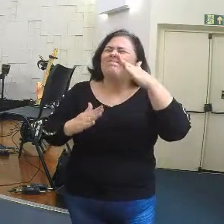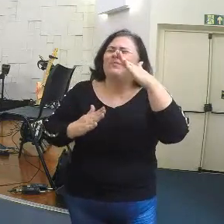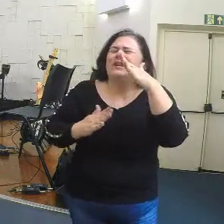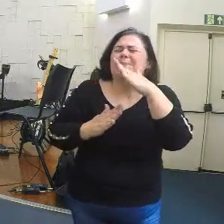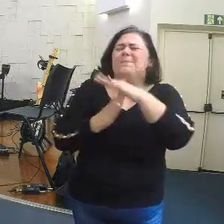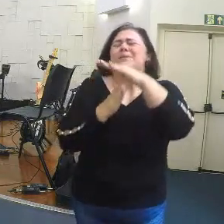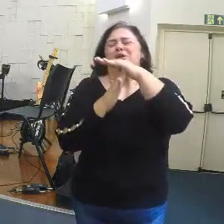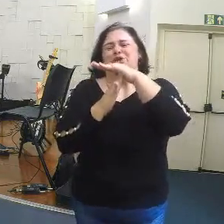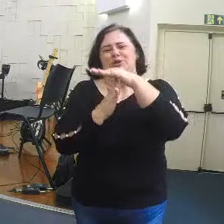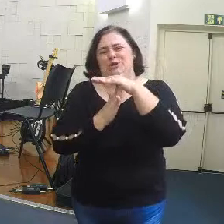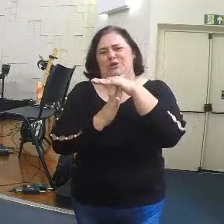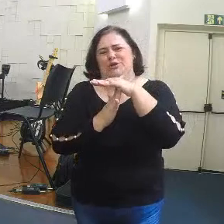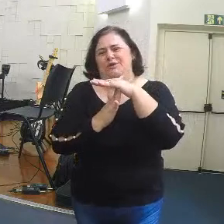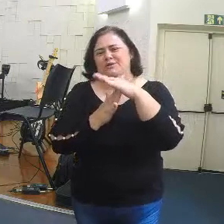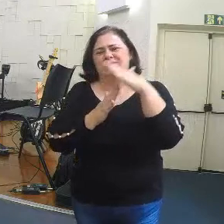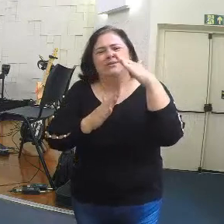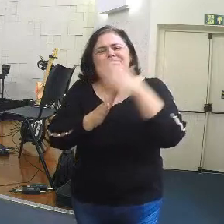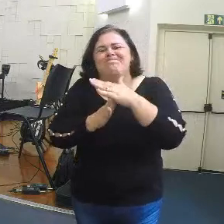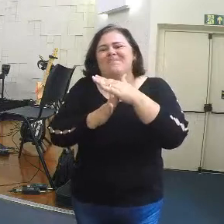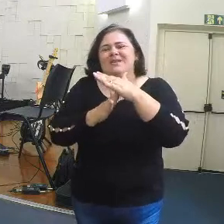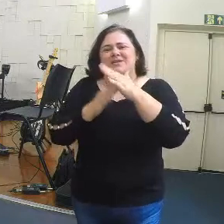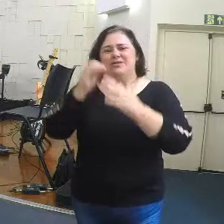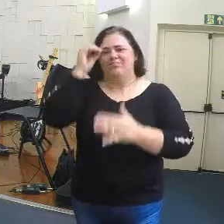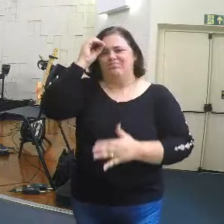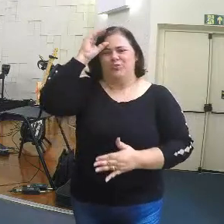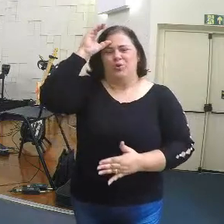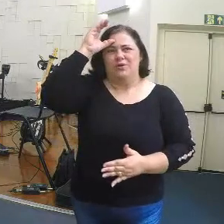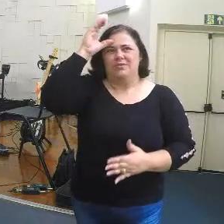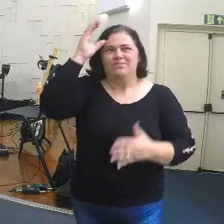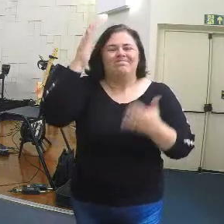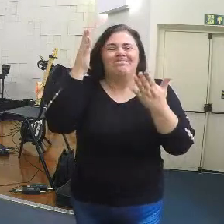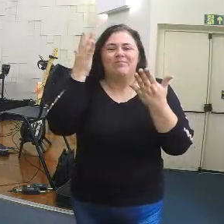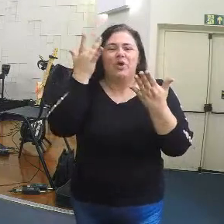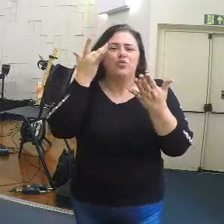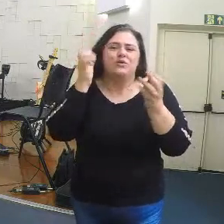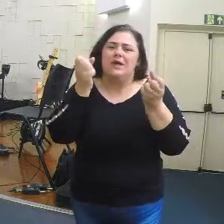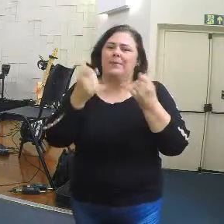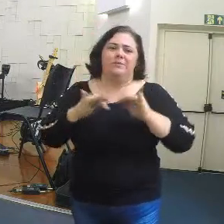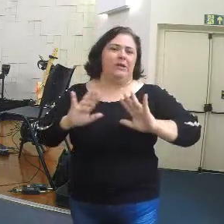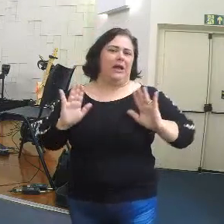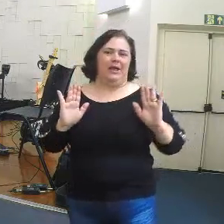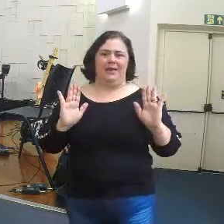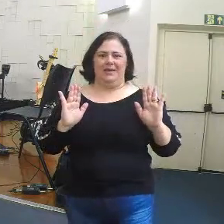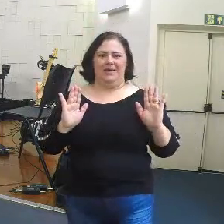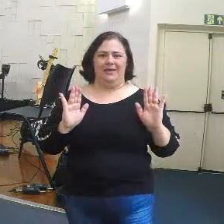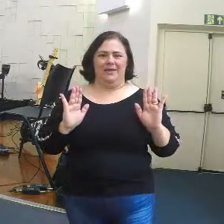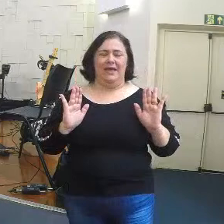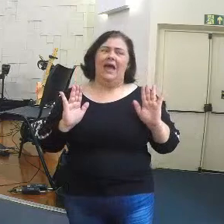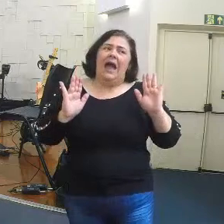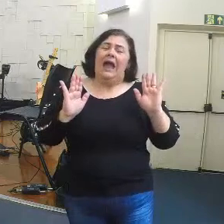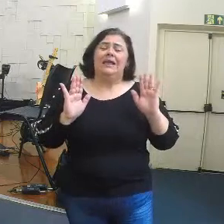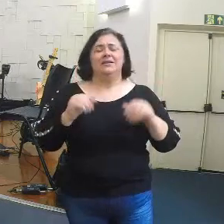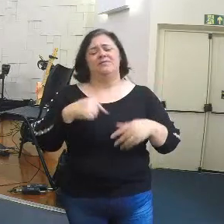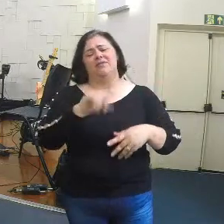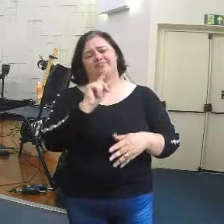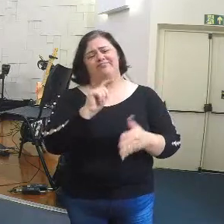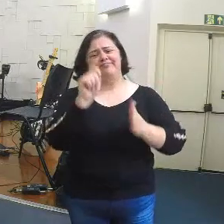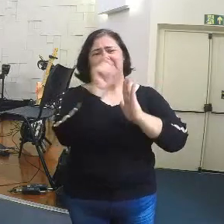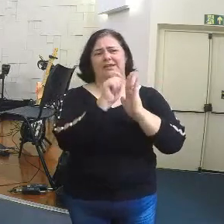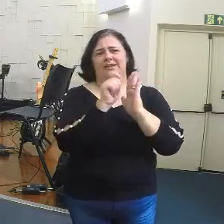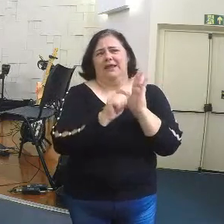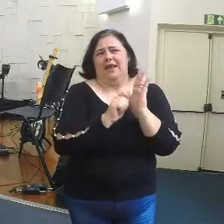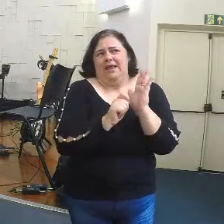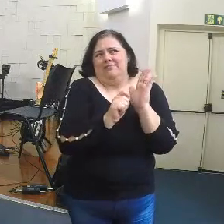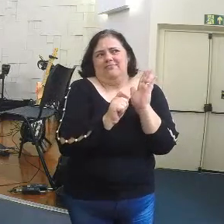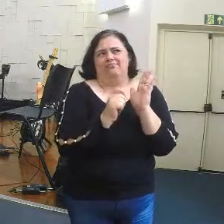que Deus lhe deu, e Ele é revelado através da razão, mas chega uma hora que você não consegue explicar, é melhor você compor um hino, né? Compor uma